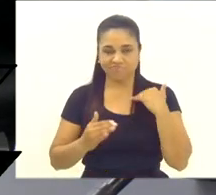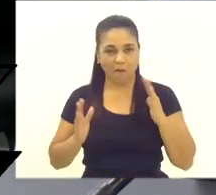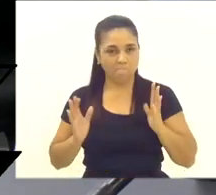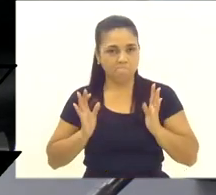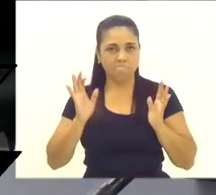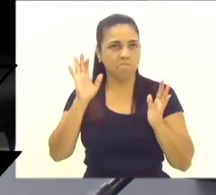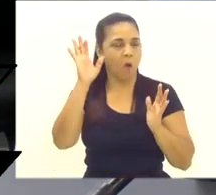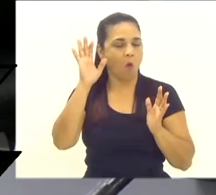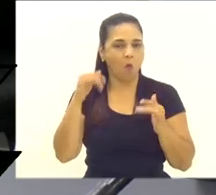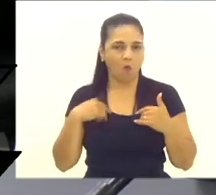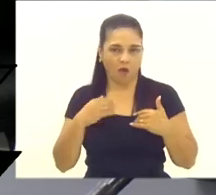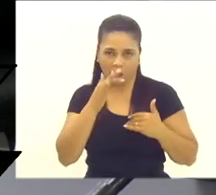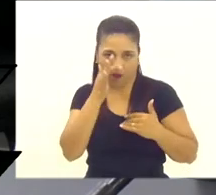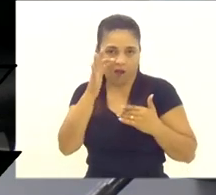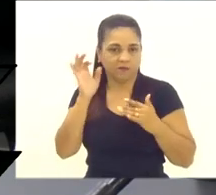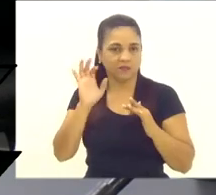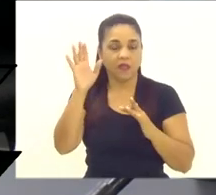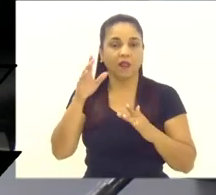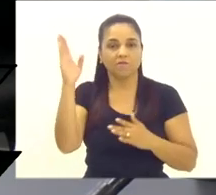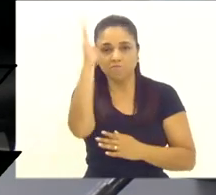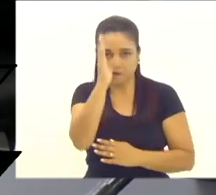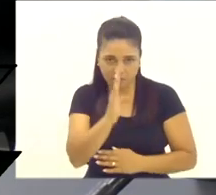do país